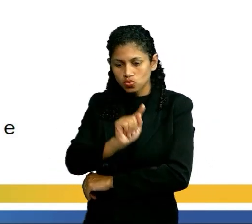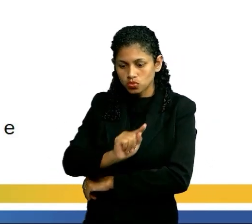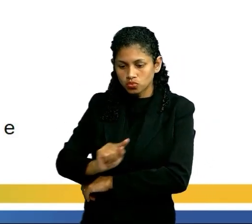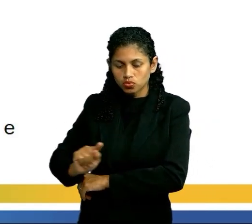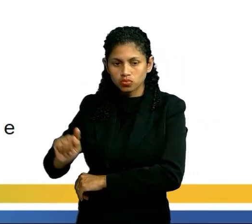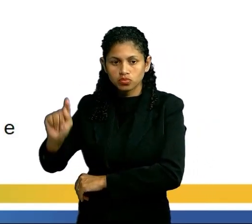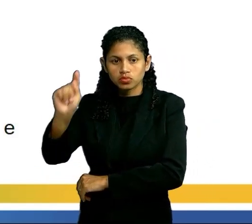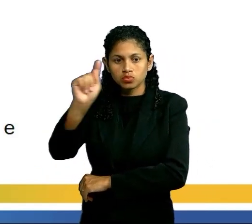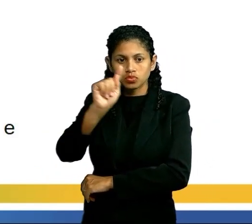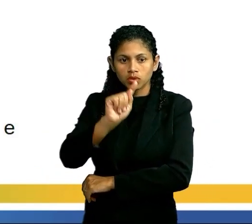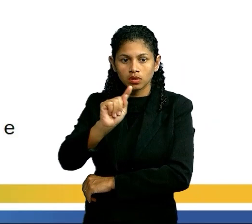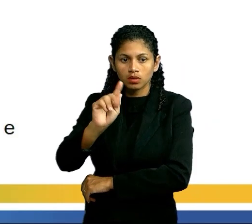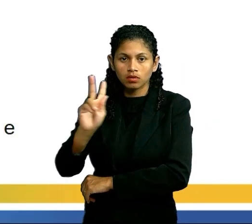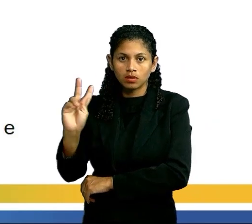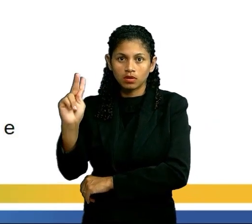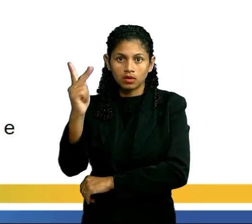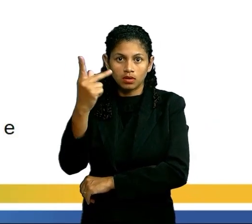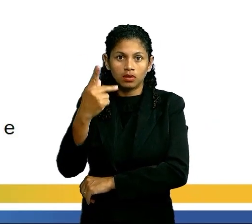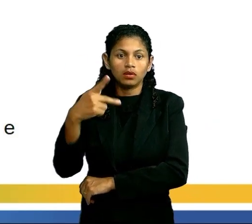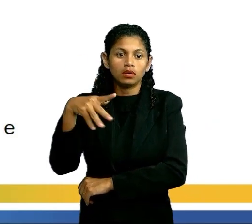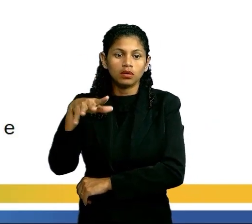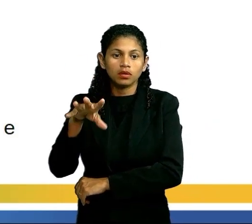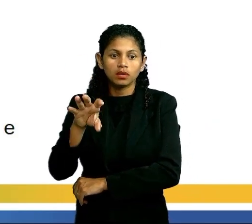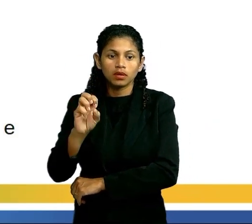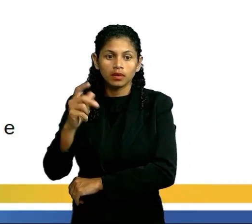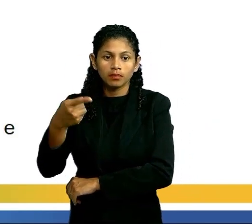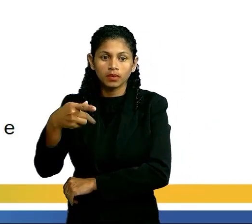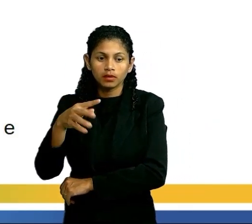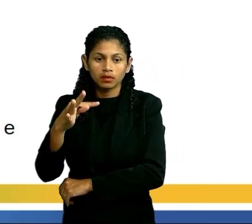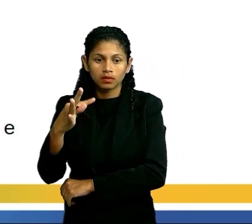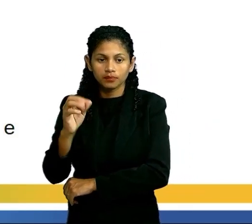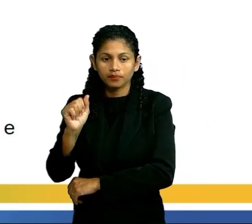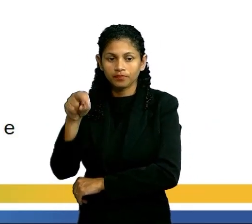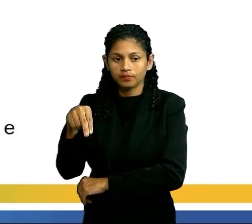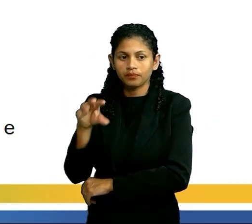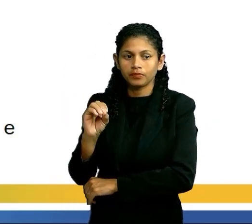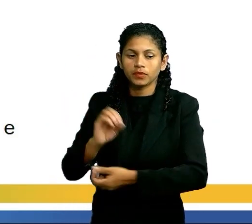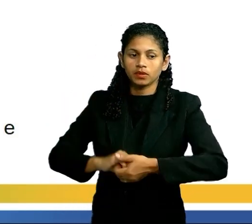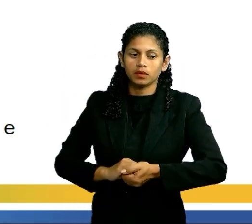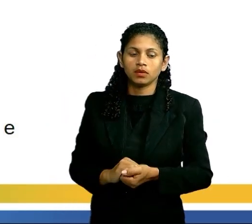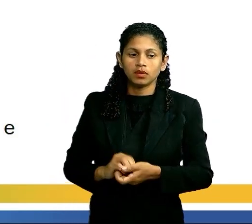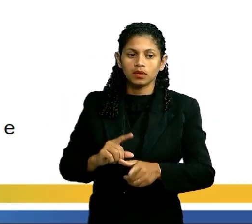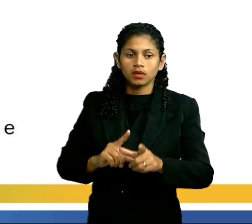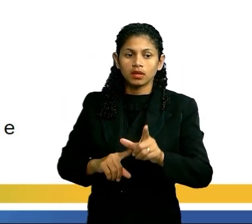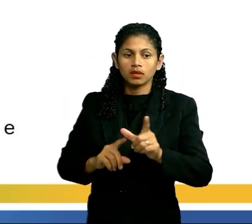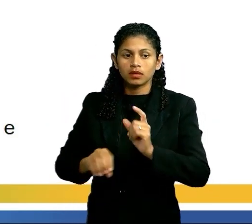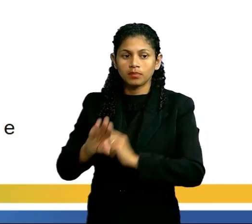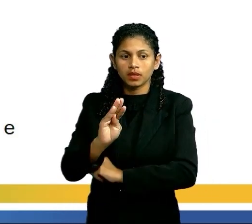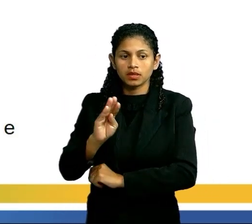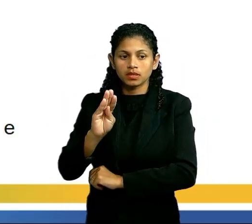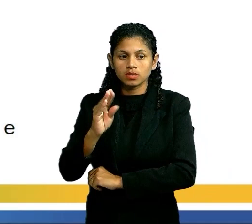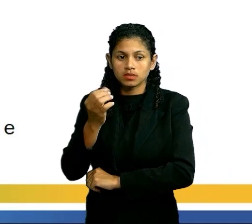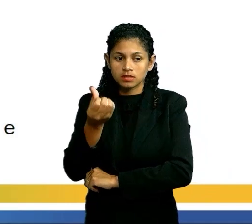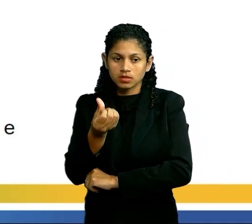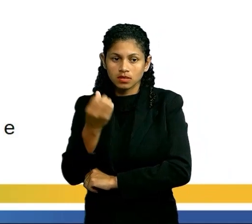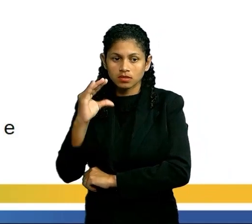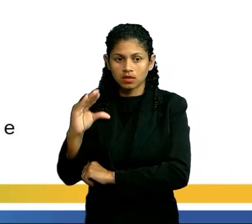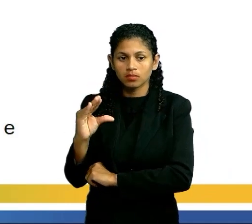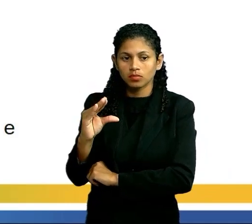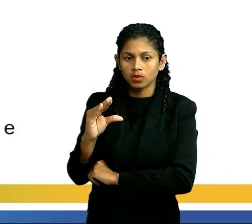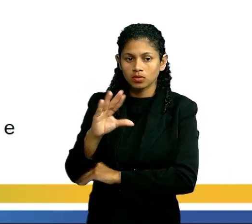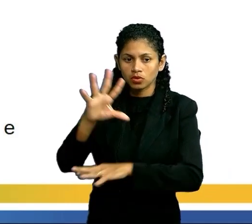as alternativas. B, 6 carbonos que constituem um ciclo hexano.